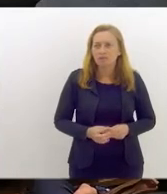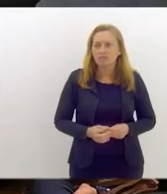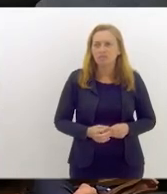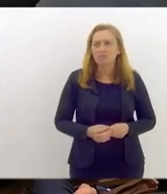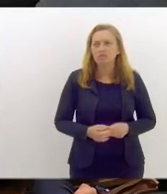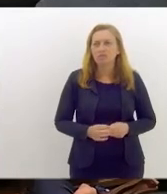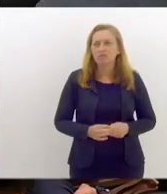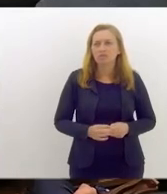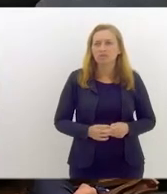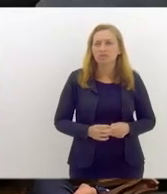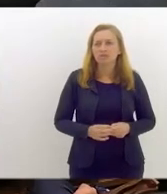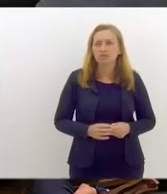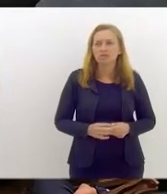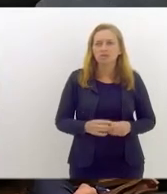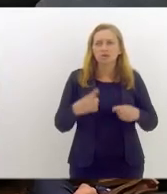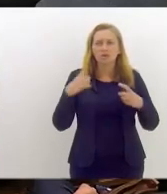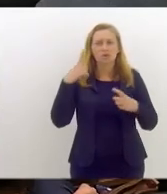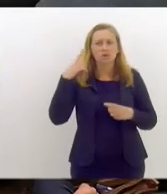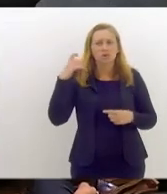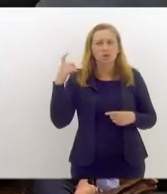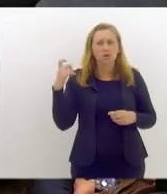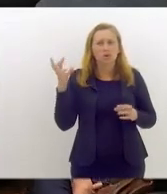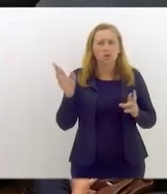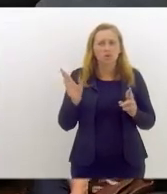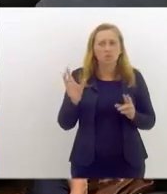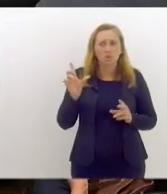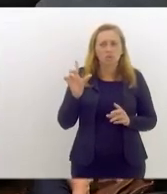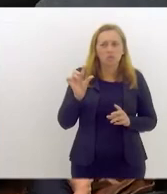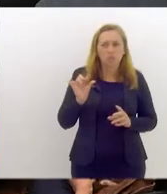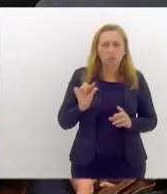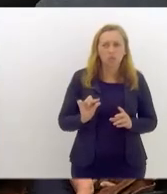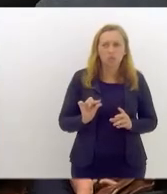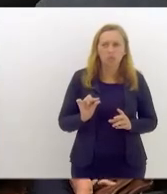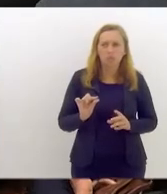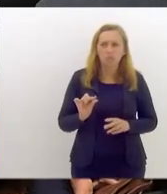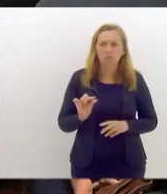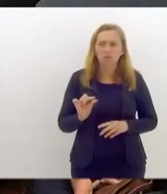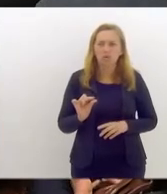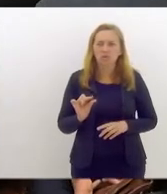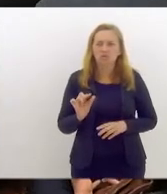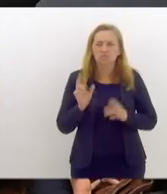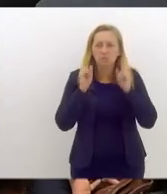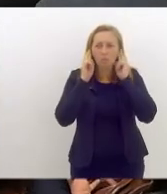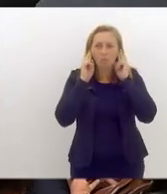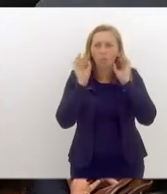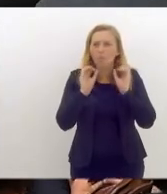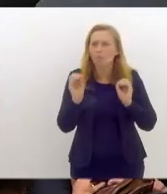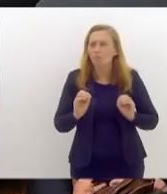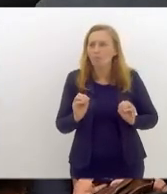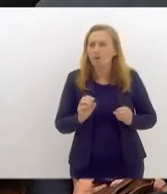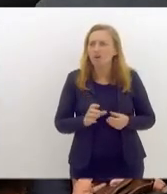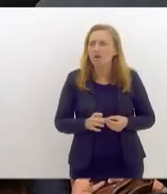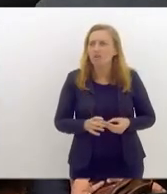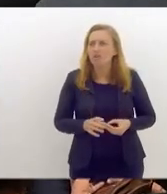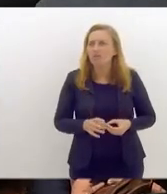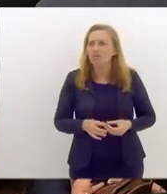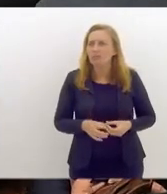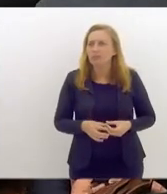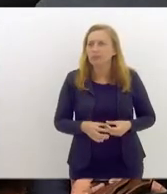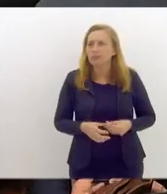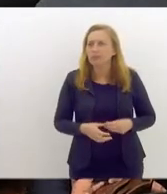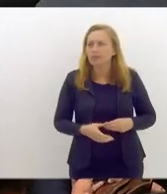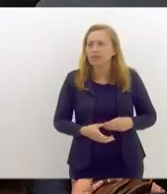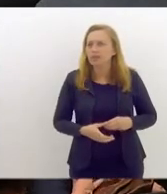deputados autoridades advogados meus queridos colegas amigos assessores